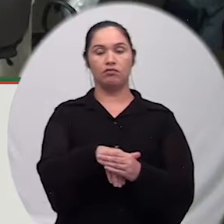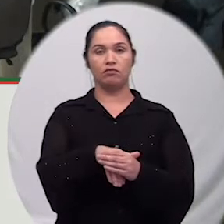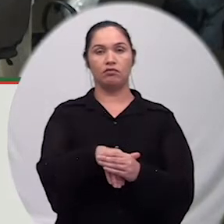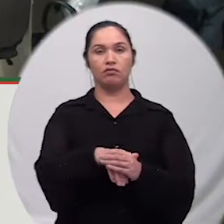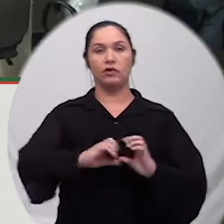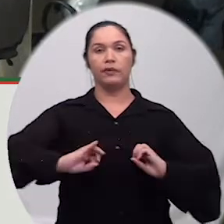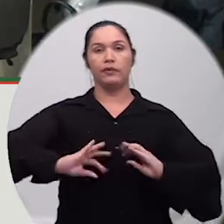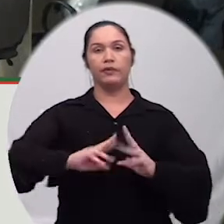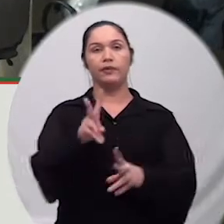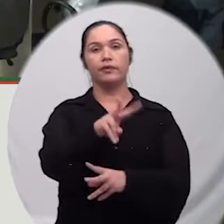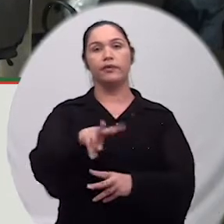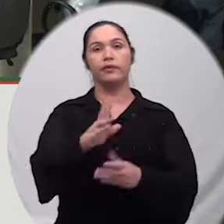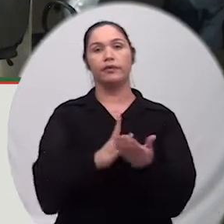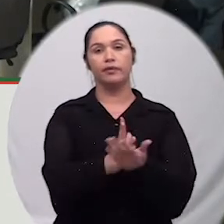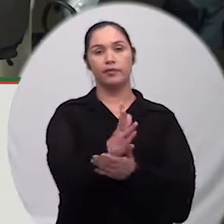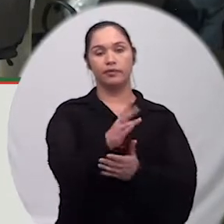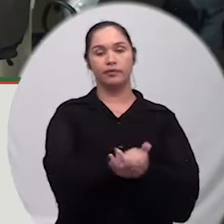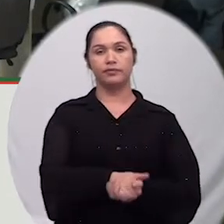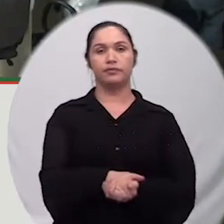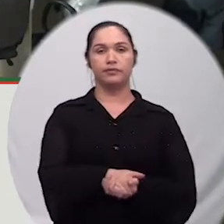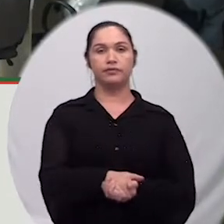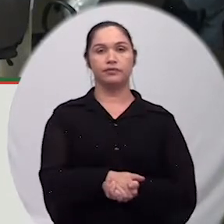estão. Aprovado por unanimidade.